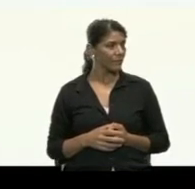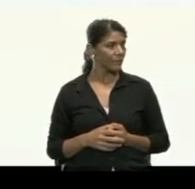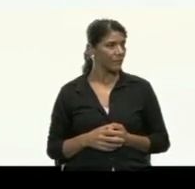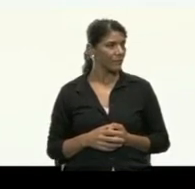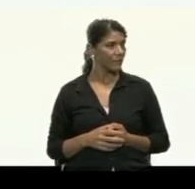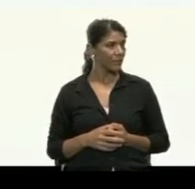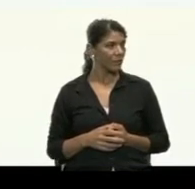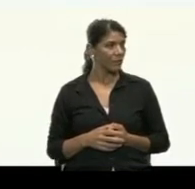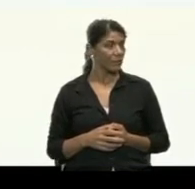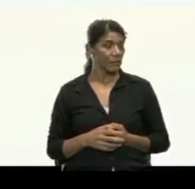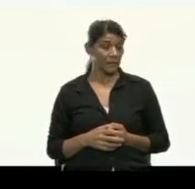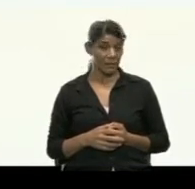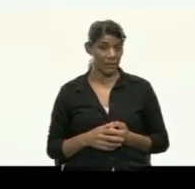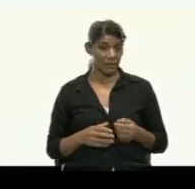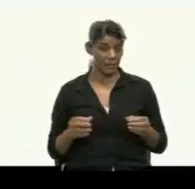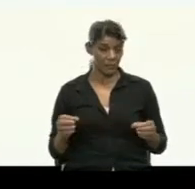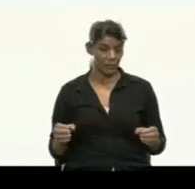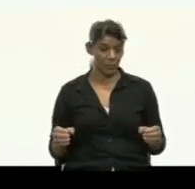terra.